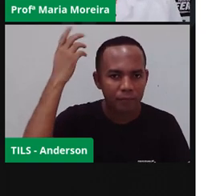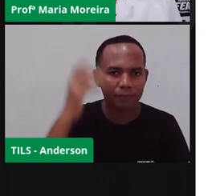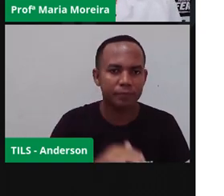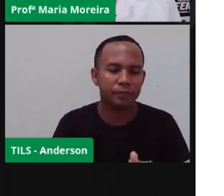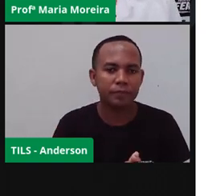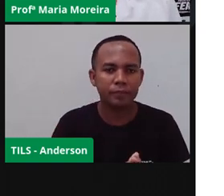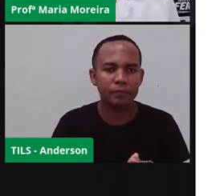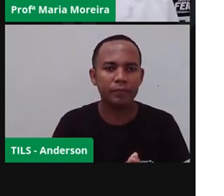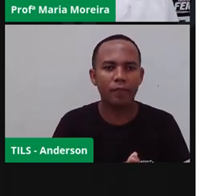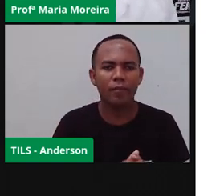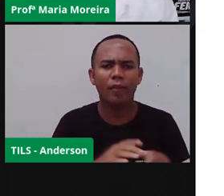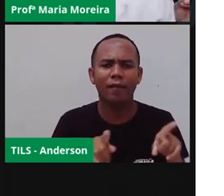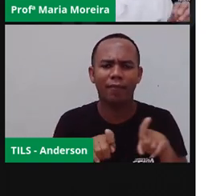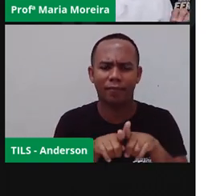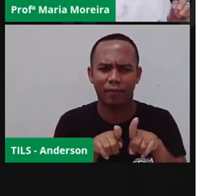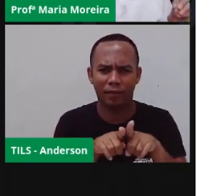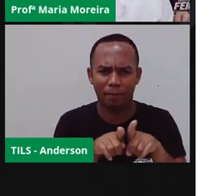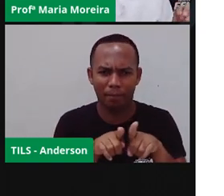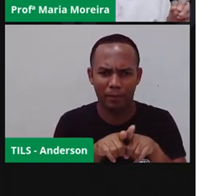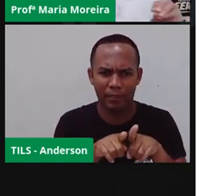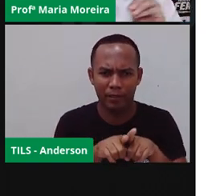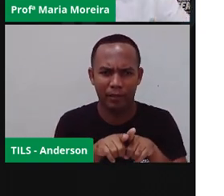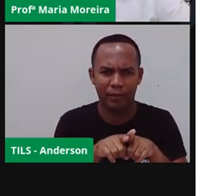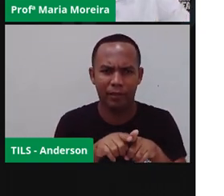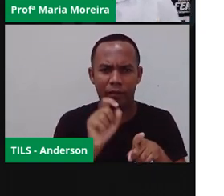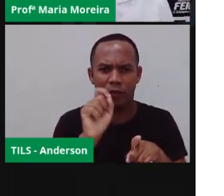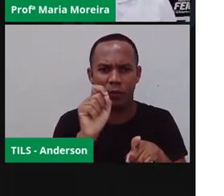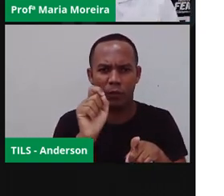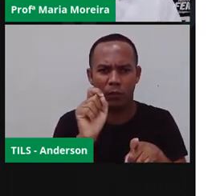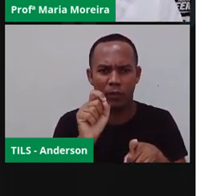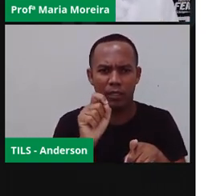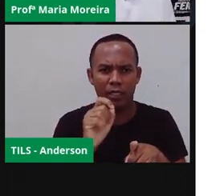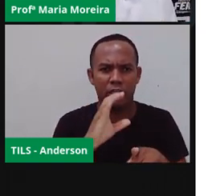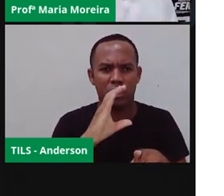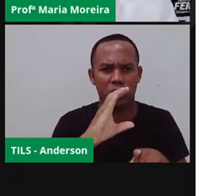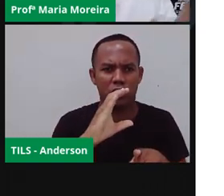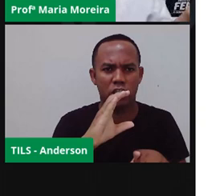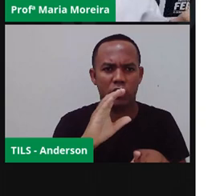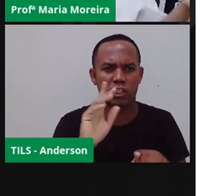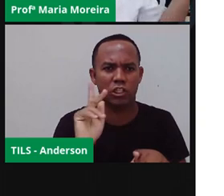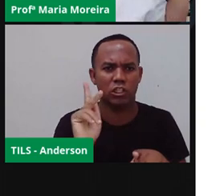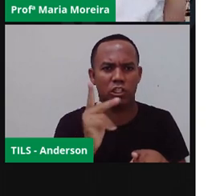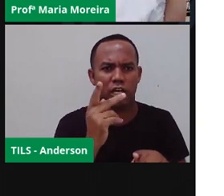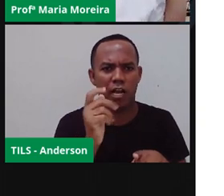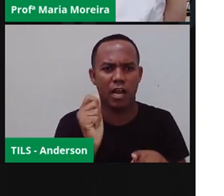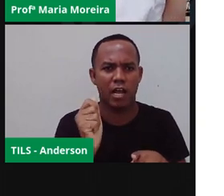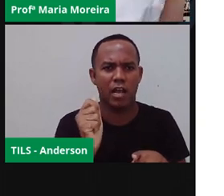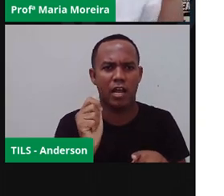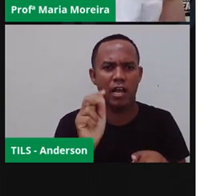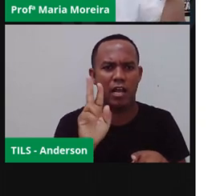A charge, né, que é um estilo de ilustração. O que é uma ilustração? Simples,